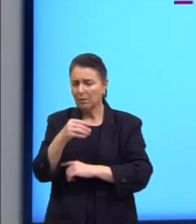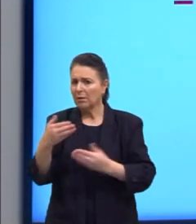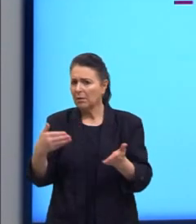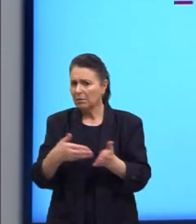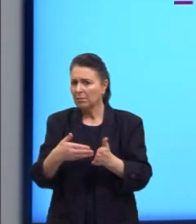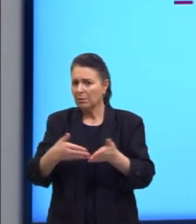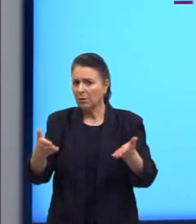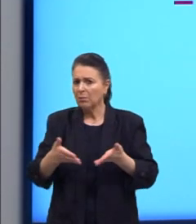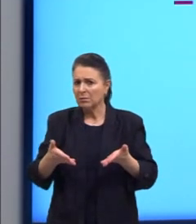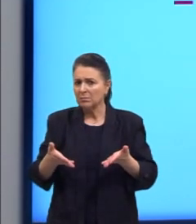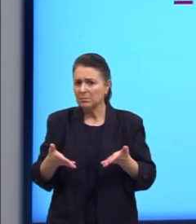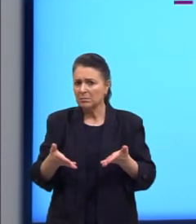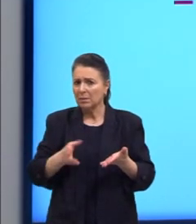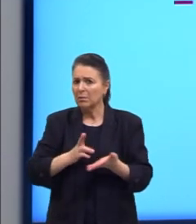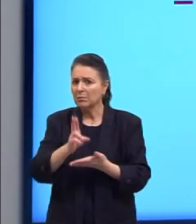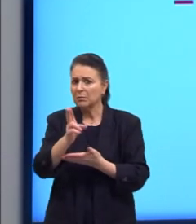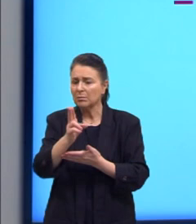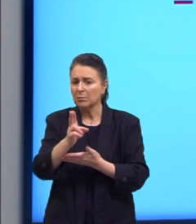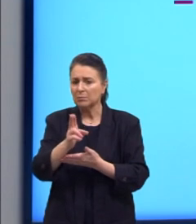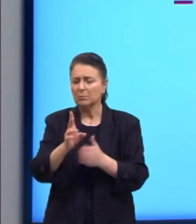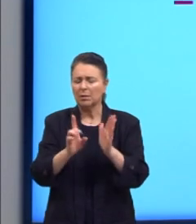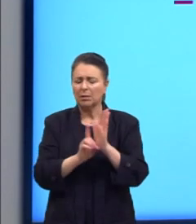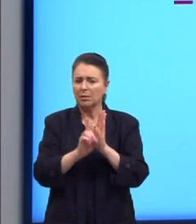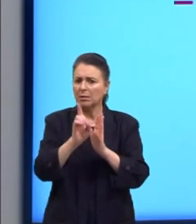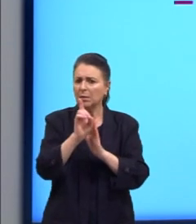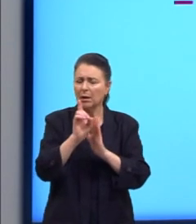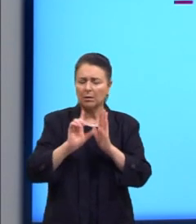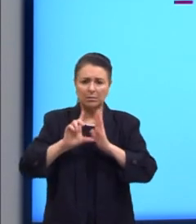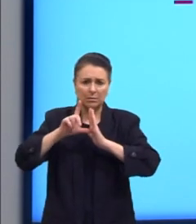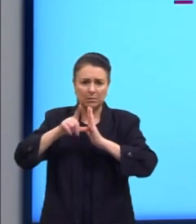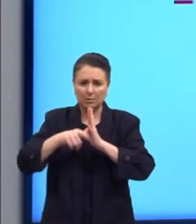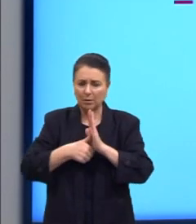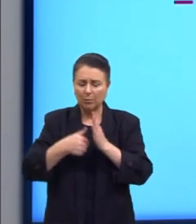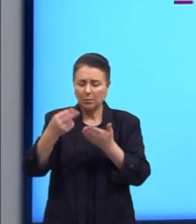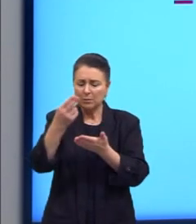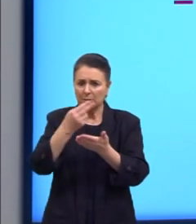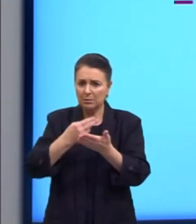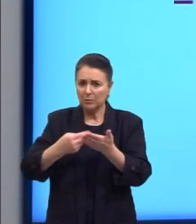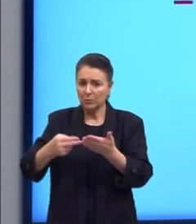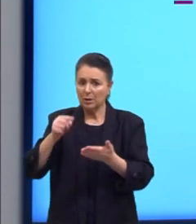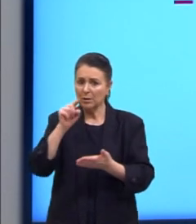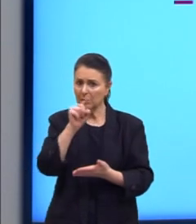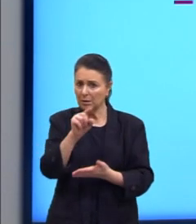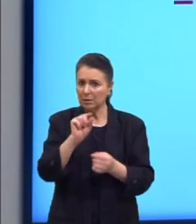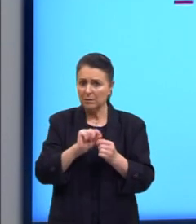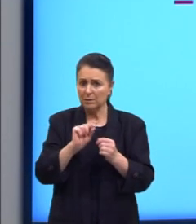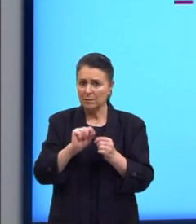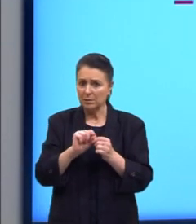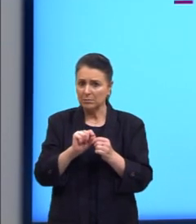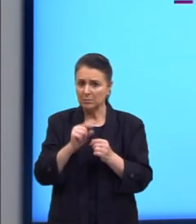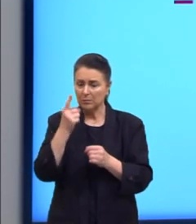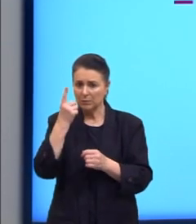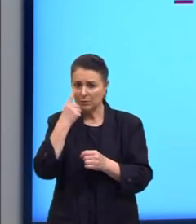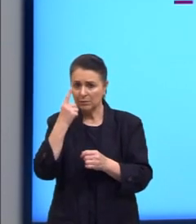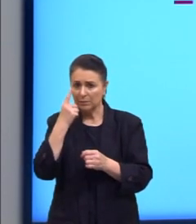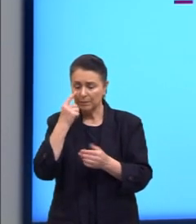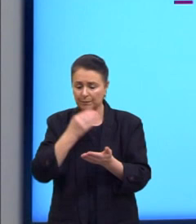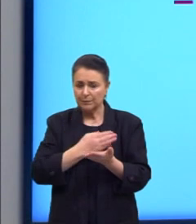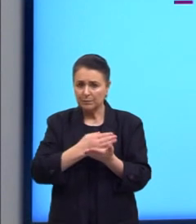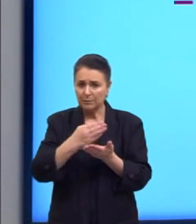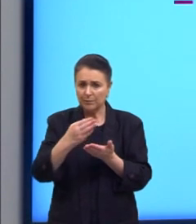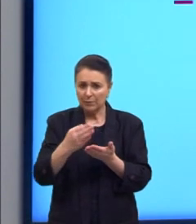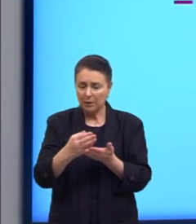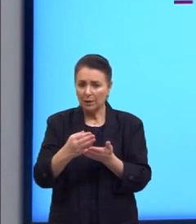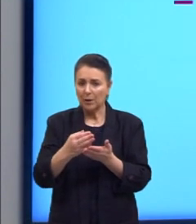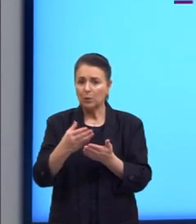mesmo décadas após a pintura ter sido feita, como se pode notar a partir do alto